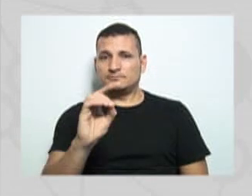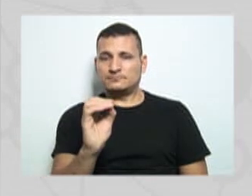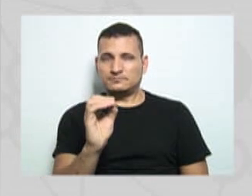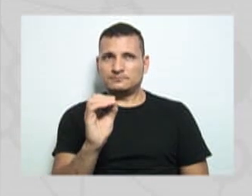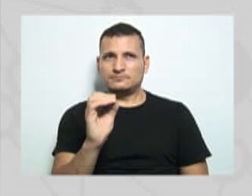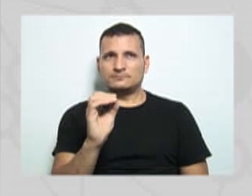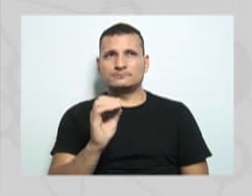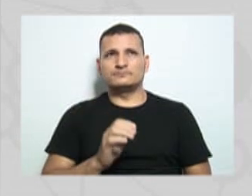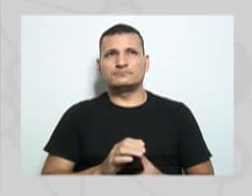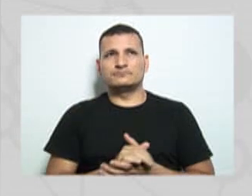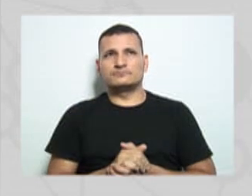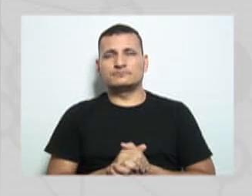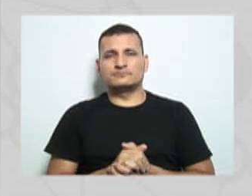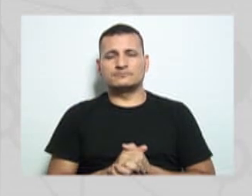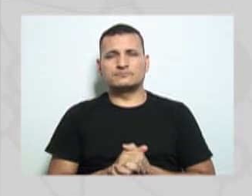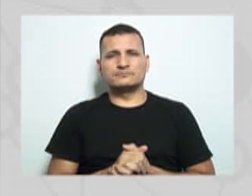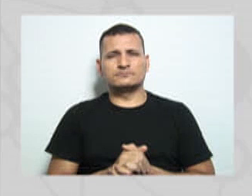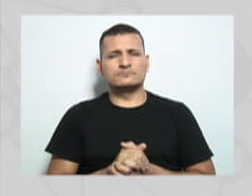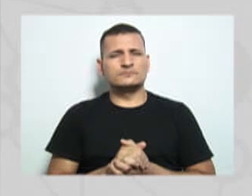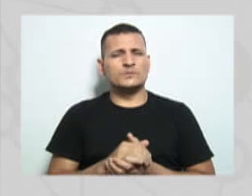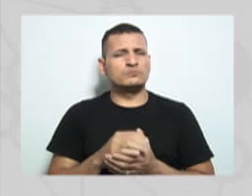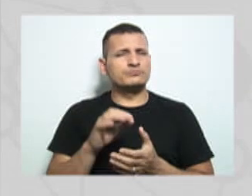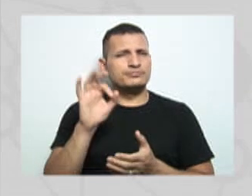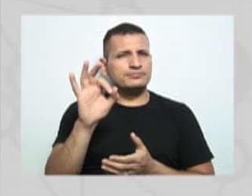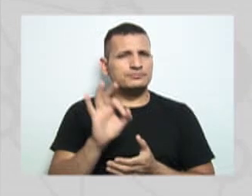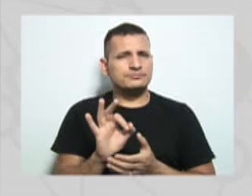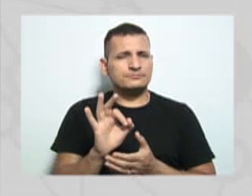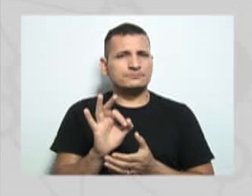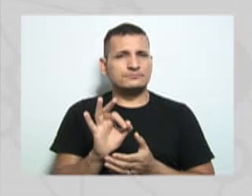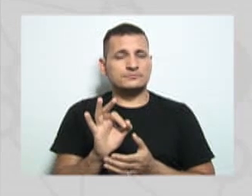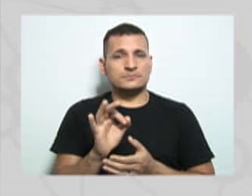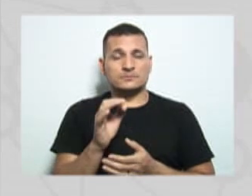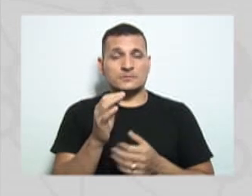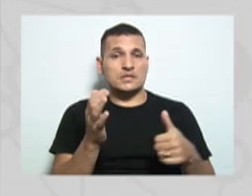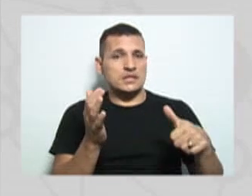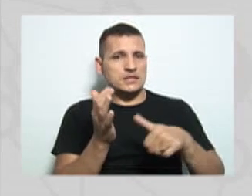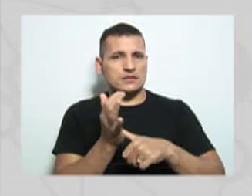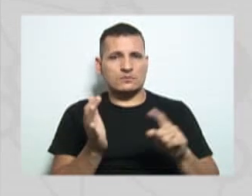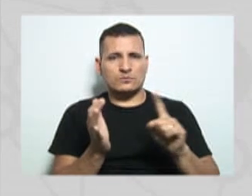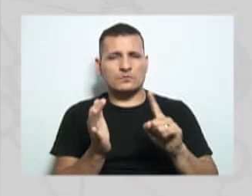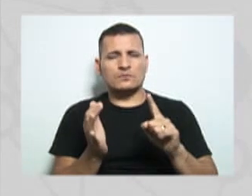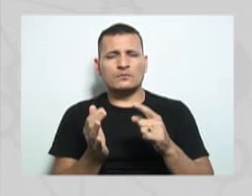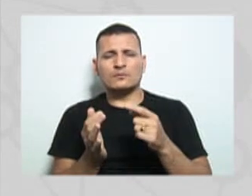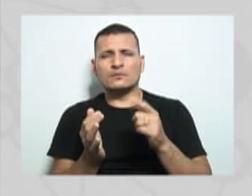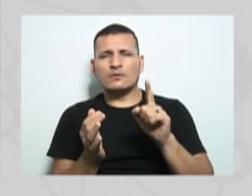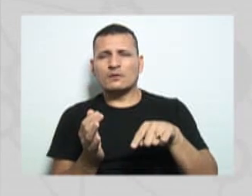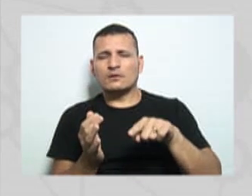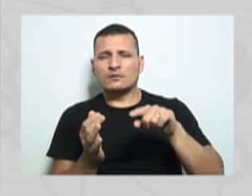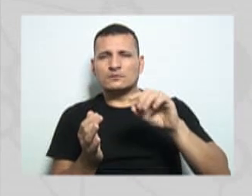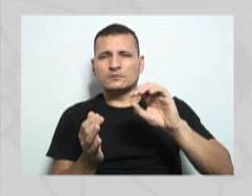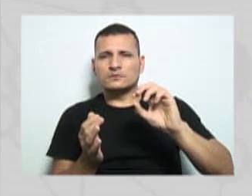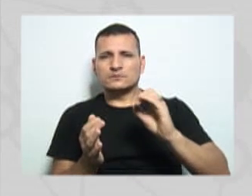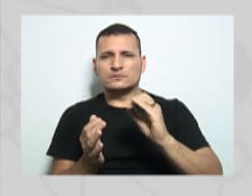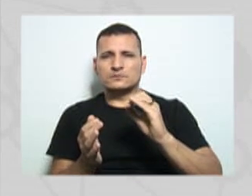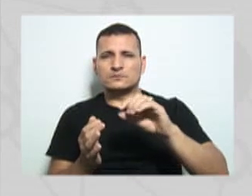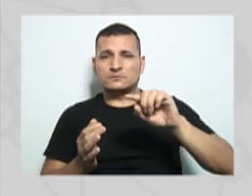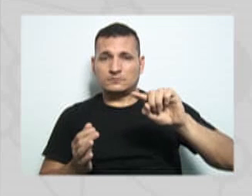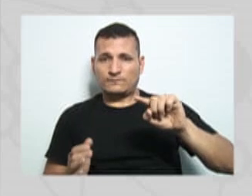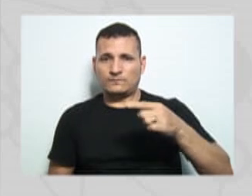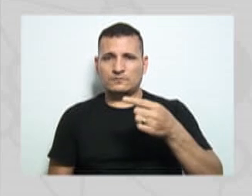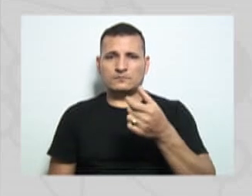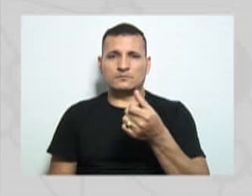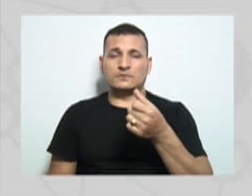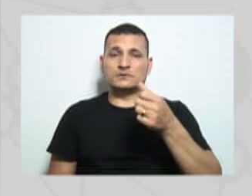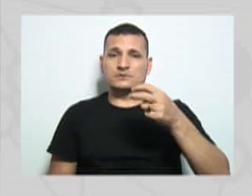no presumido, as alíquotas do PIS e COFINS em atos não cooperados vai ser 0,65 e 3%. No